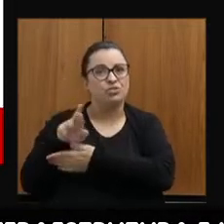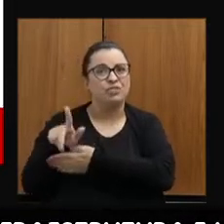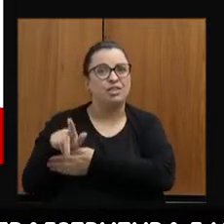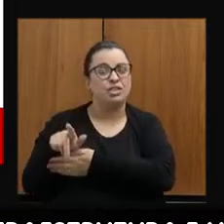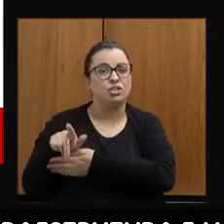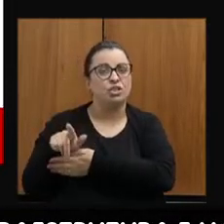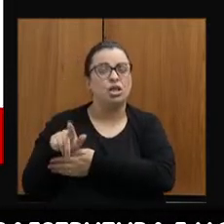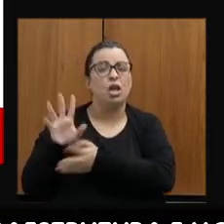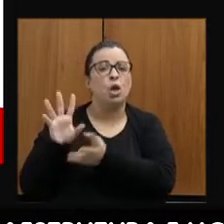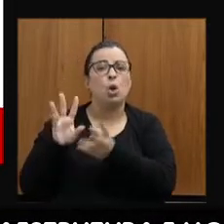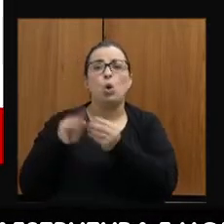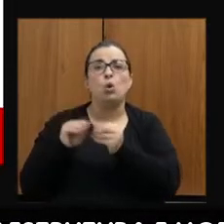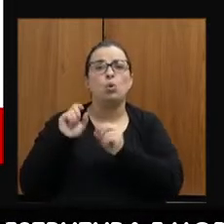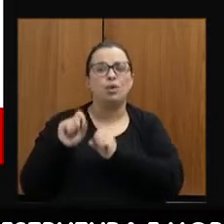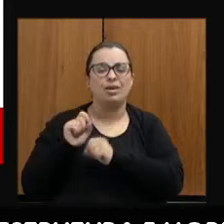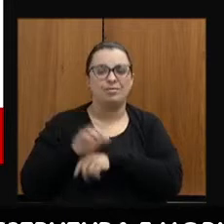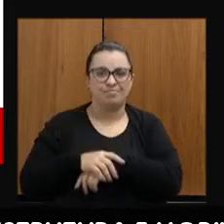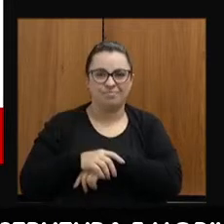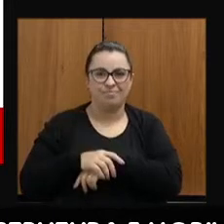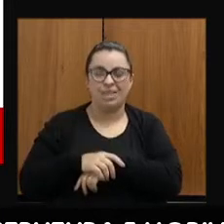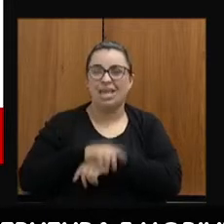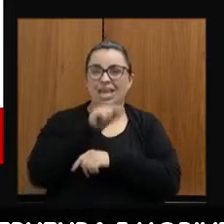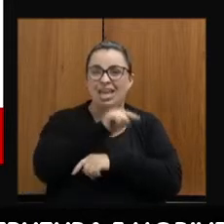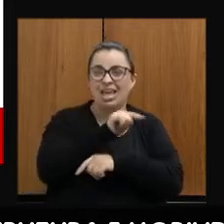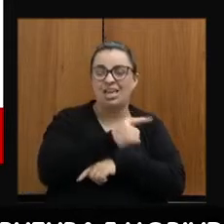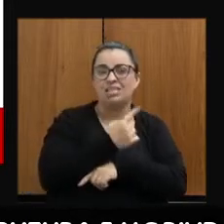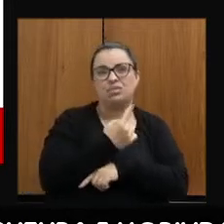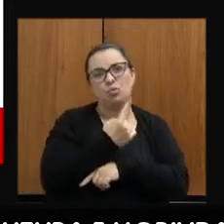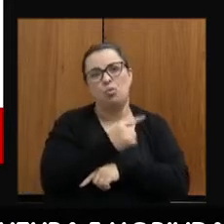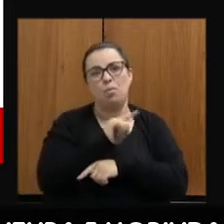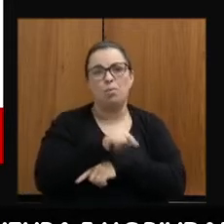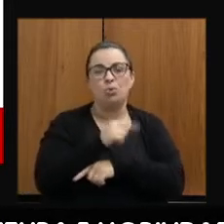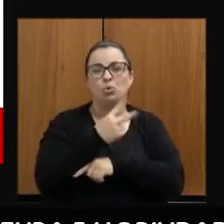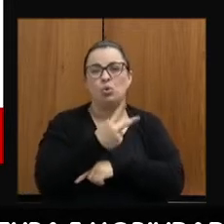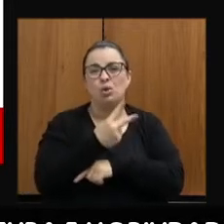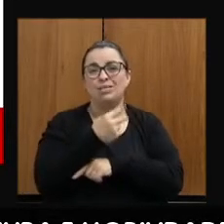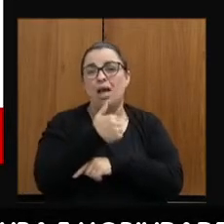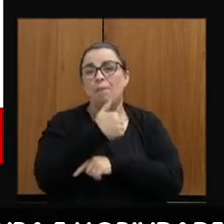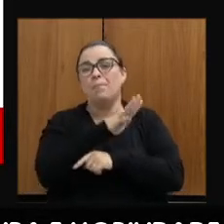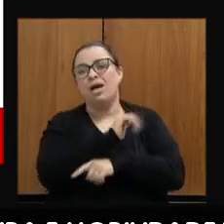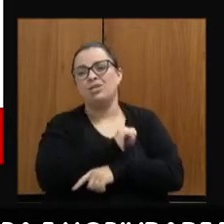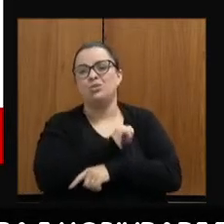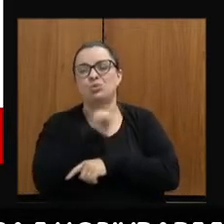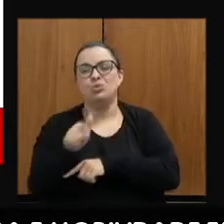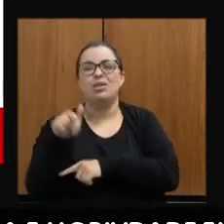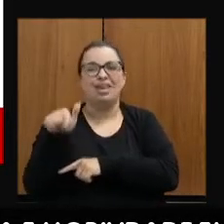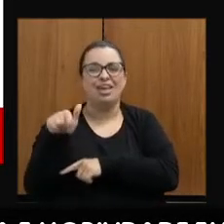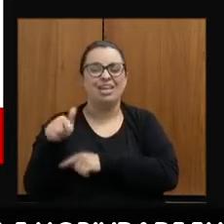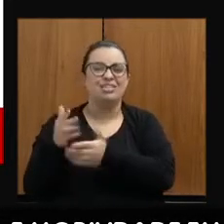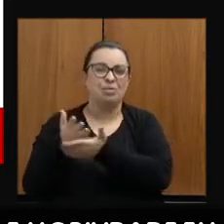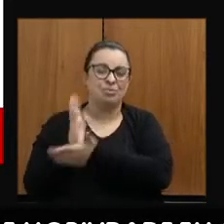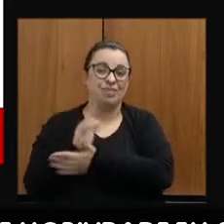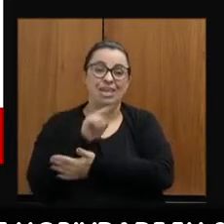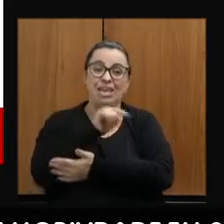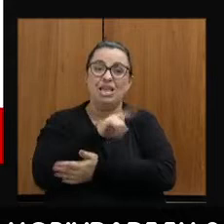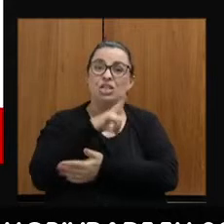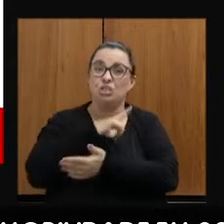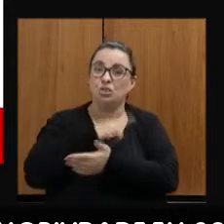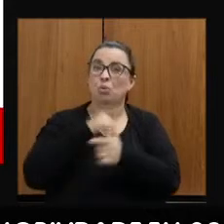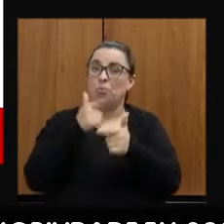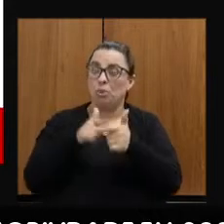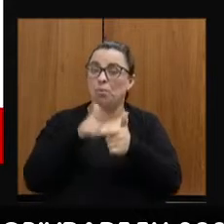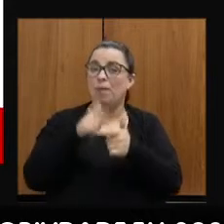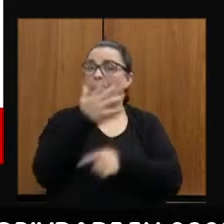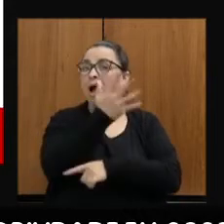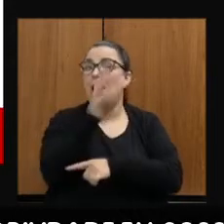e custavam 1.2 bilhão de reais a mais e tinha um sério problema ambiental que eu já